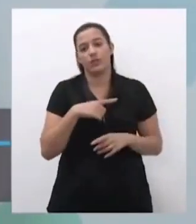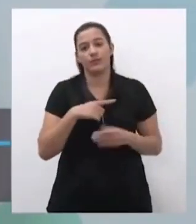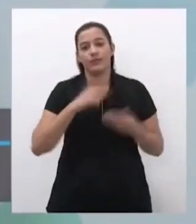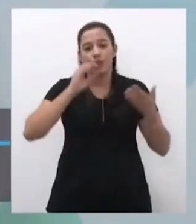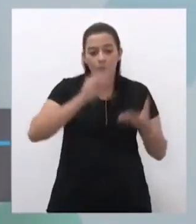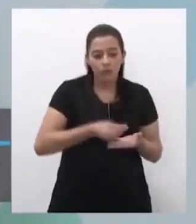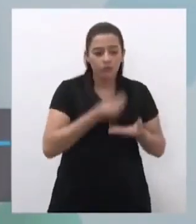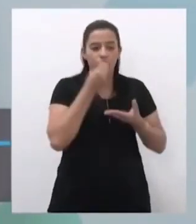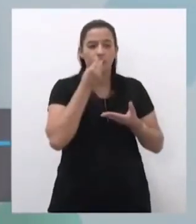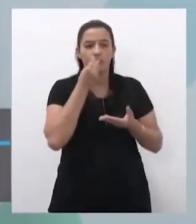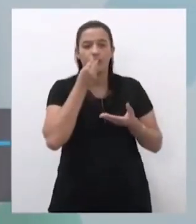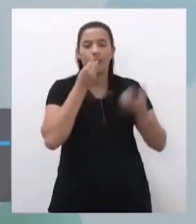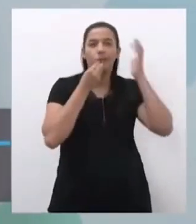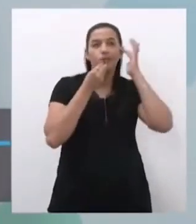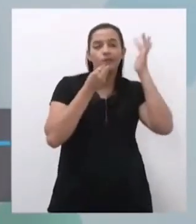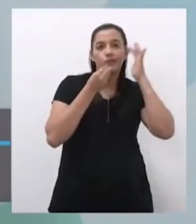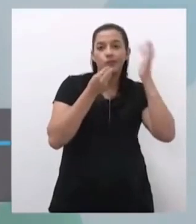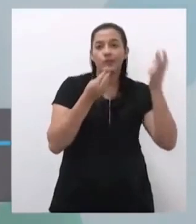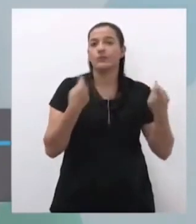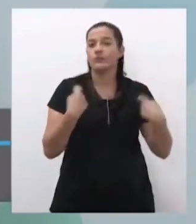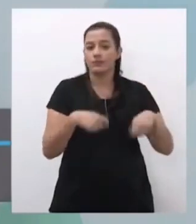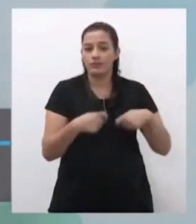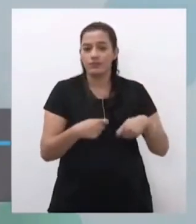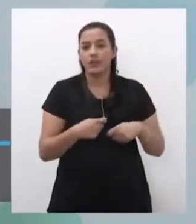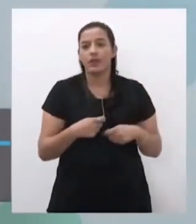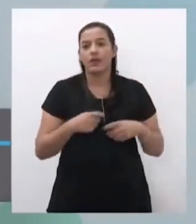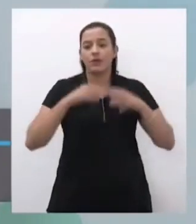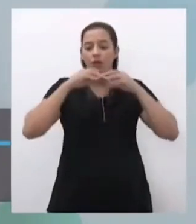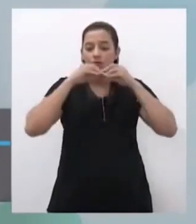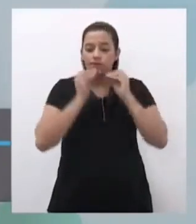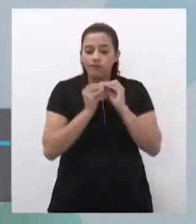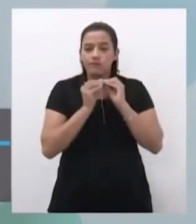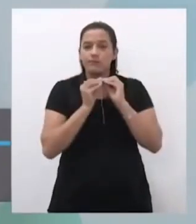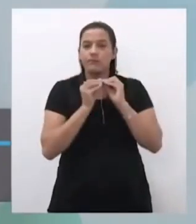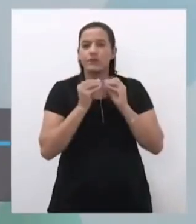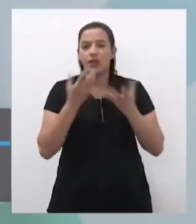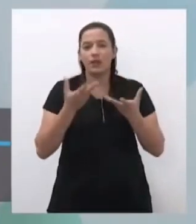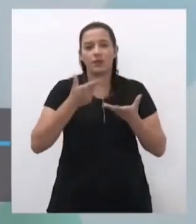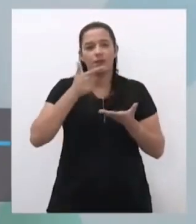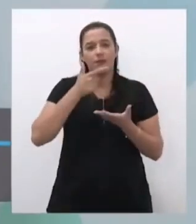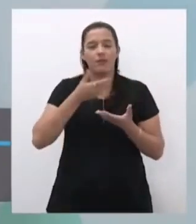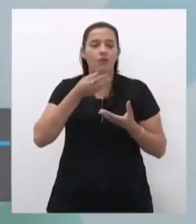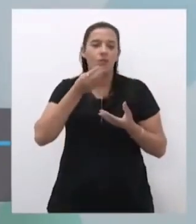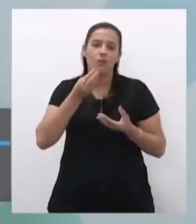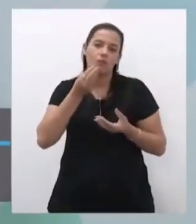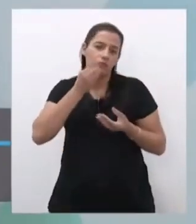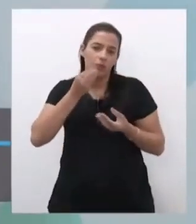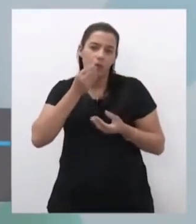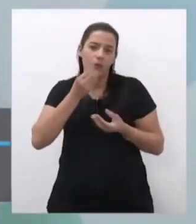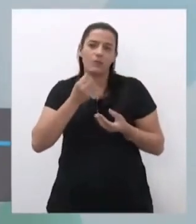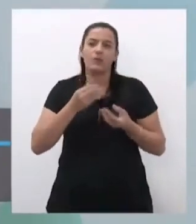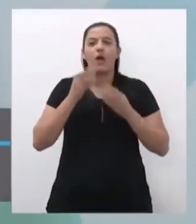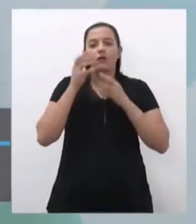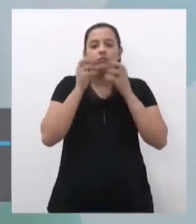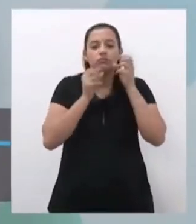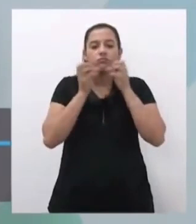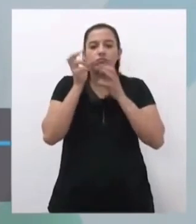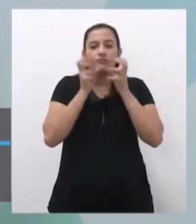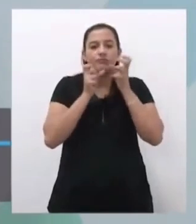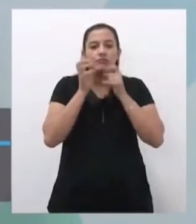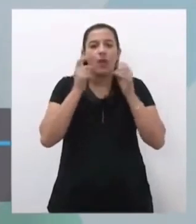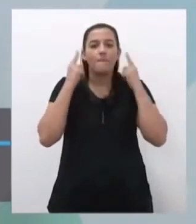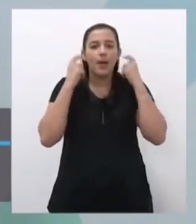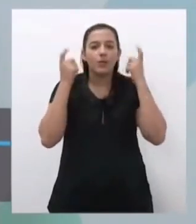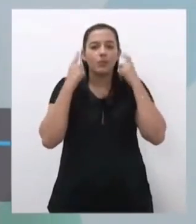consumindo aquele alimento, gente, imagina, se o alimento é crocante, quando você quebra ele na sua boca, você ouve. Esse som faz parte do seu mecanismo